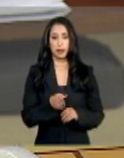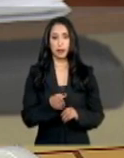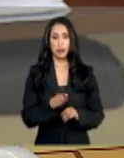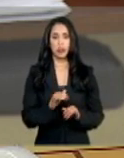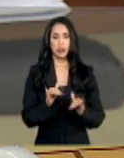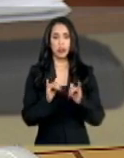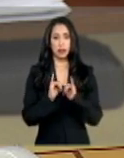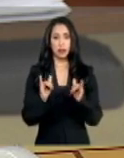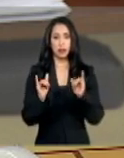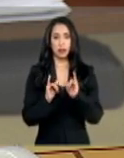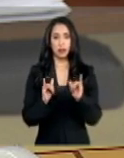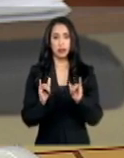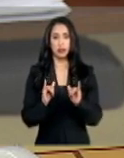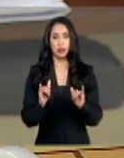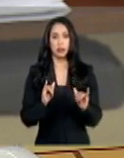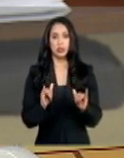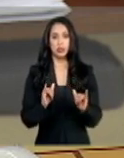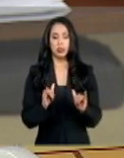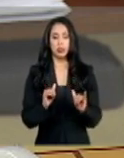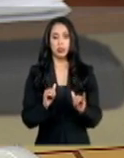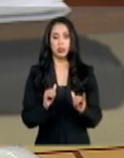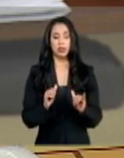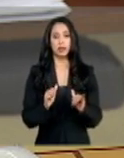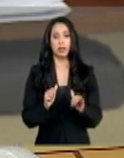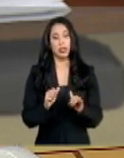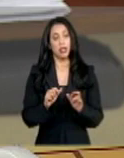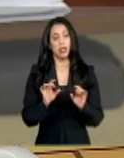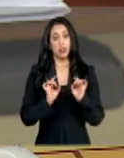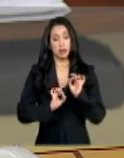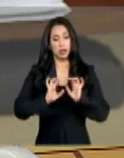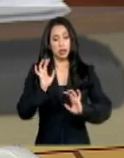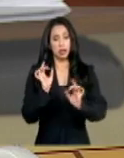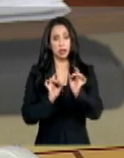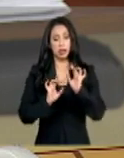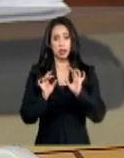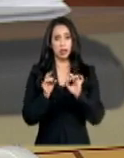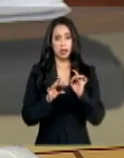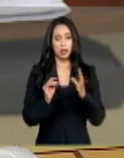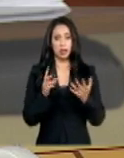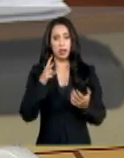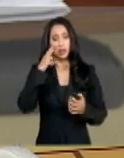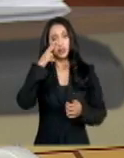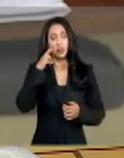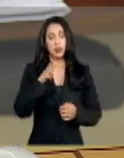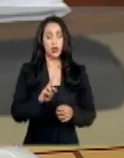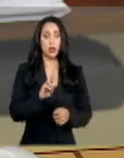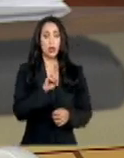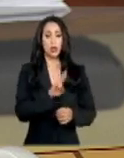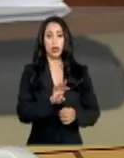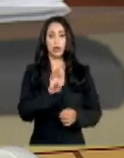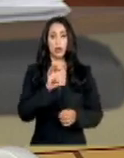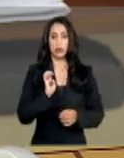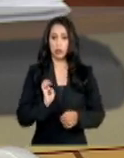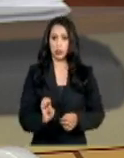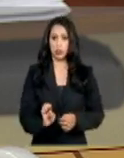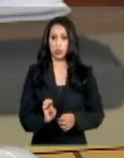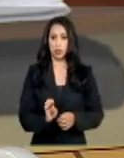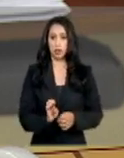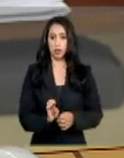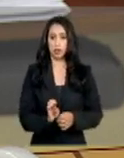estamos atuar em sede extraordinária a interposição de recurso extraordinário